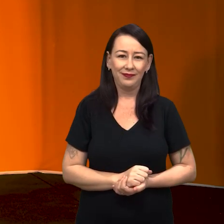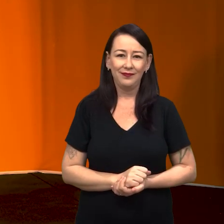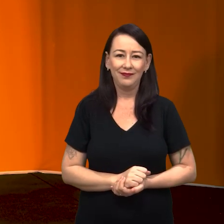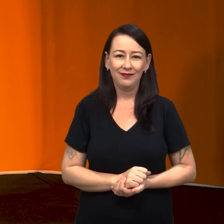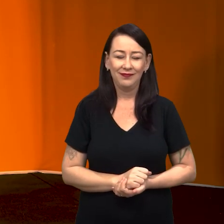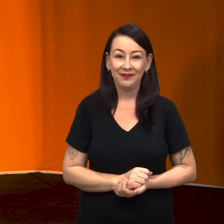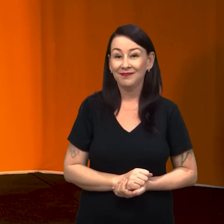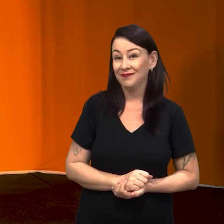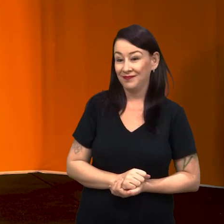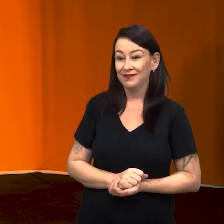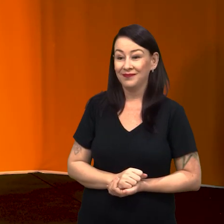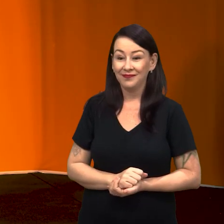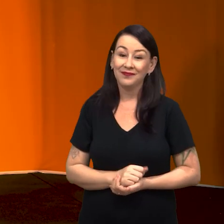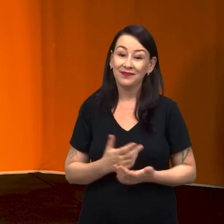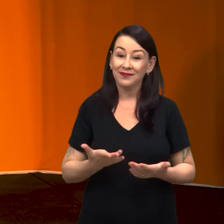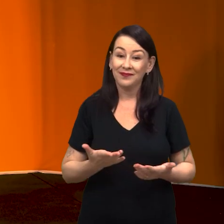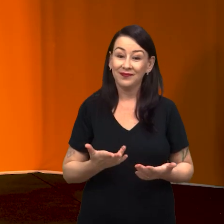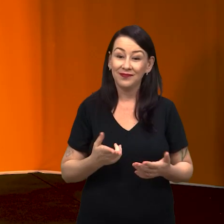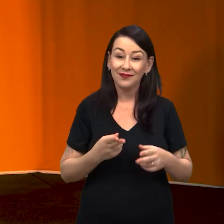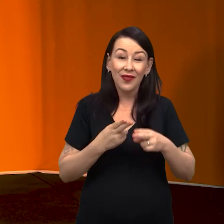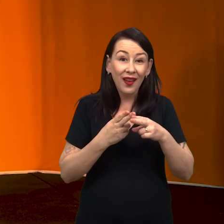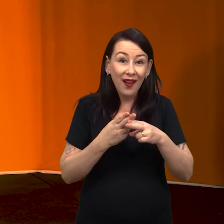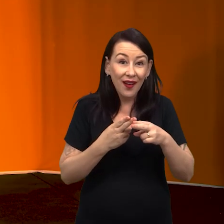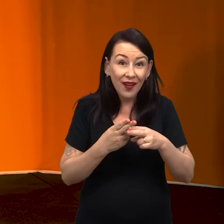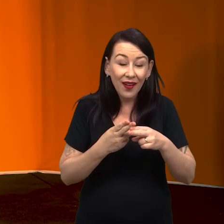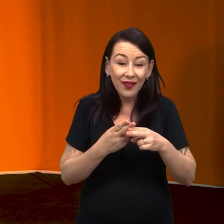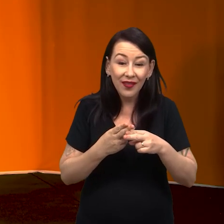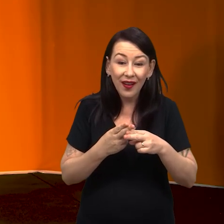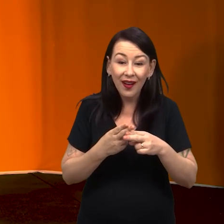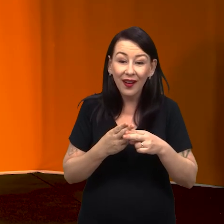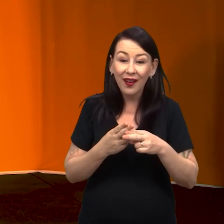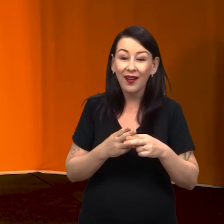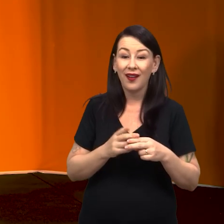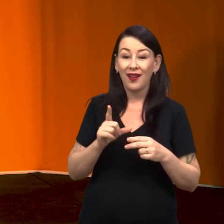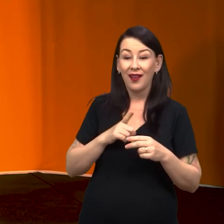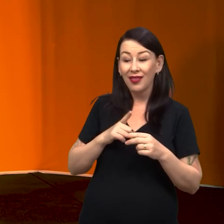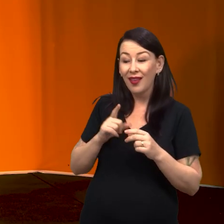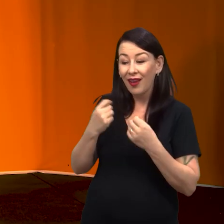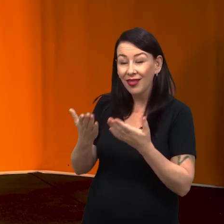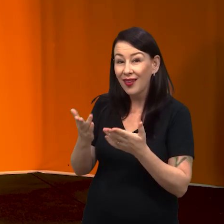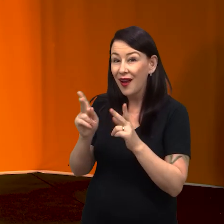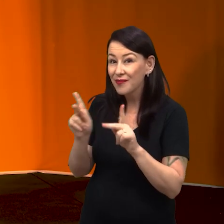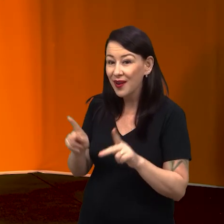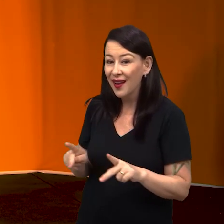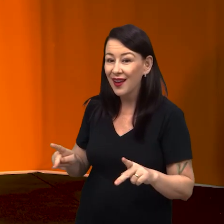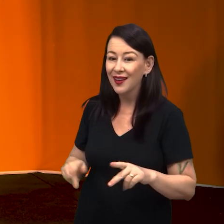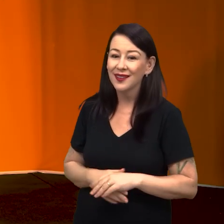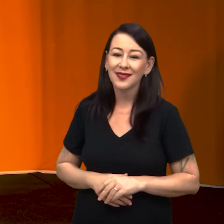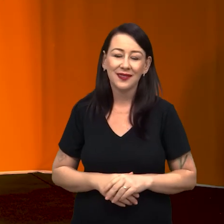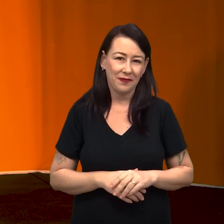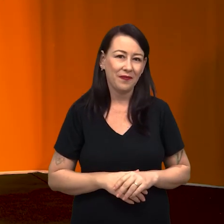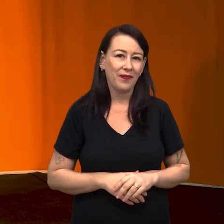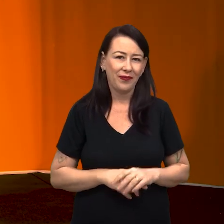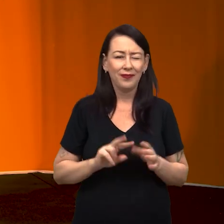meu amor. A faca que corta não dá tais sem